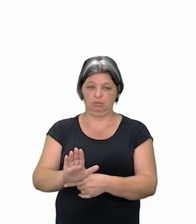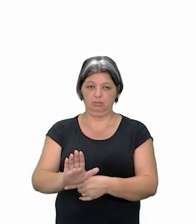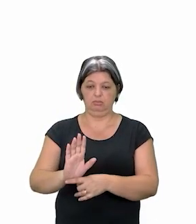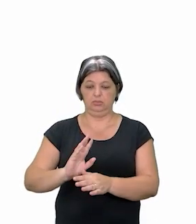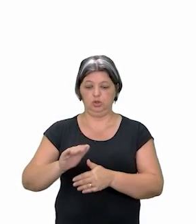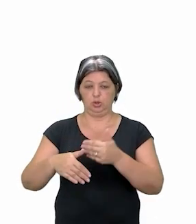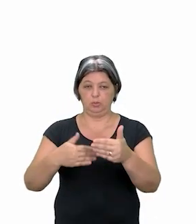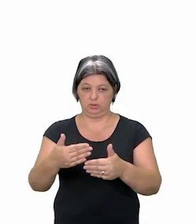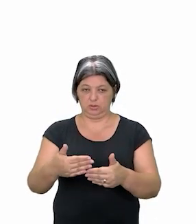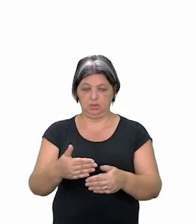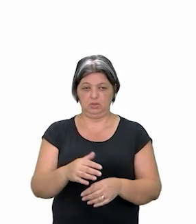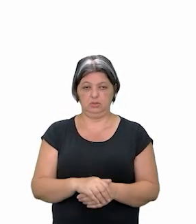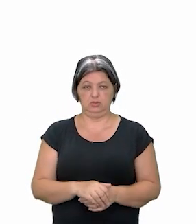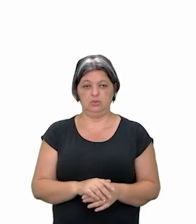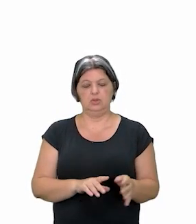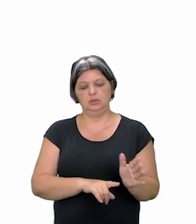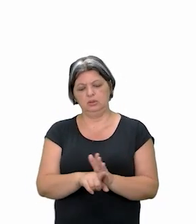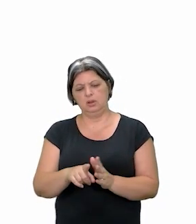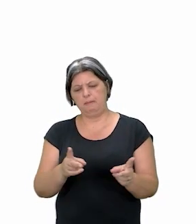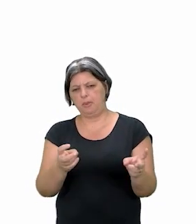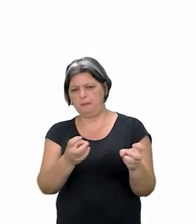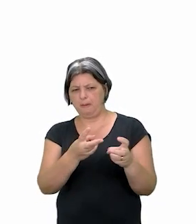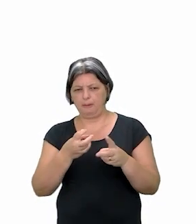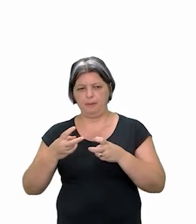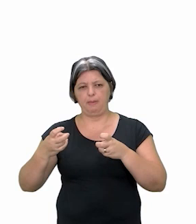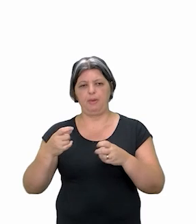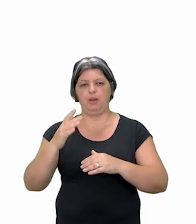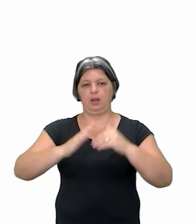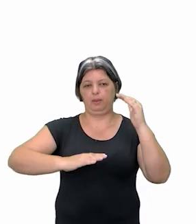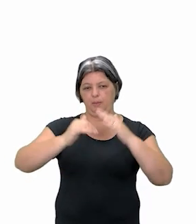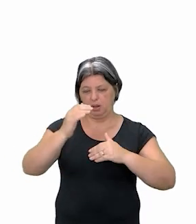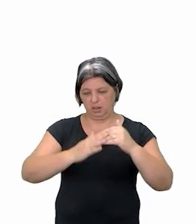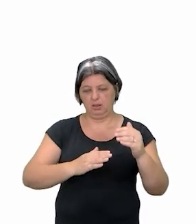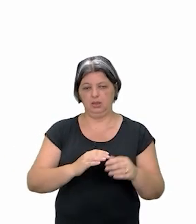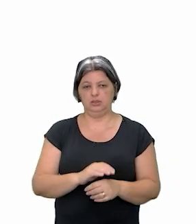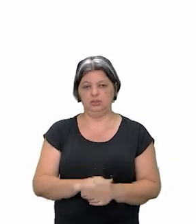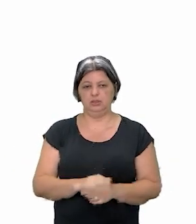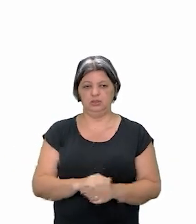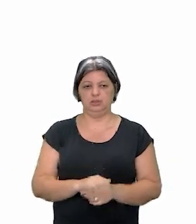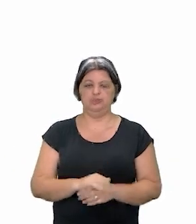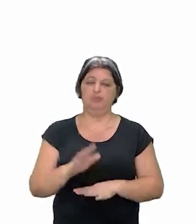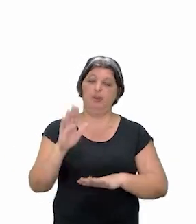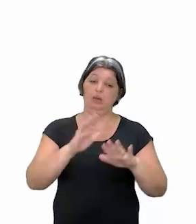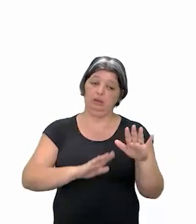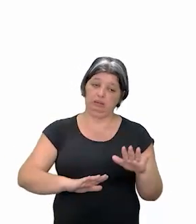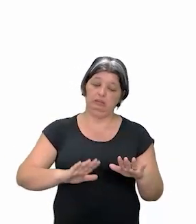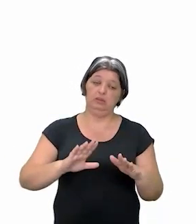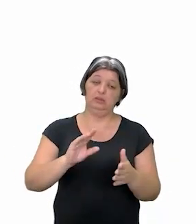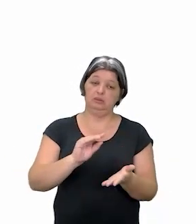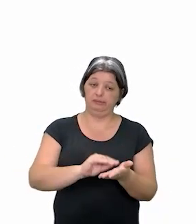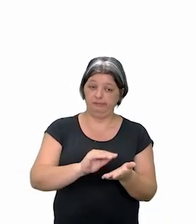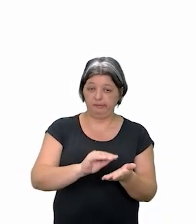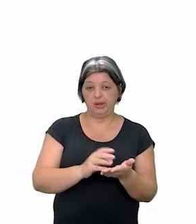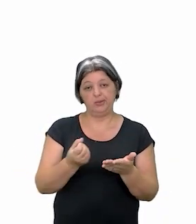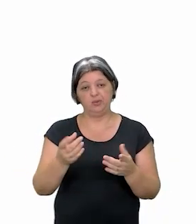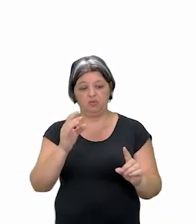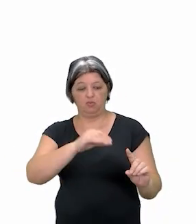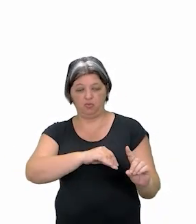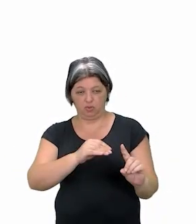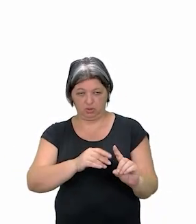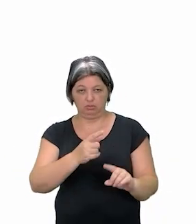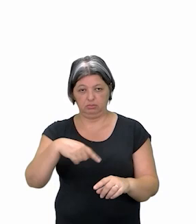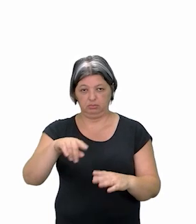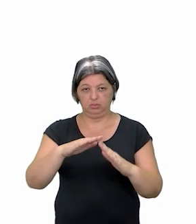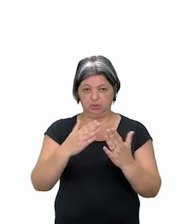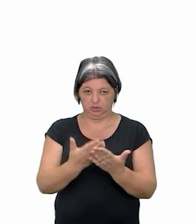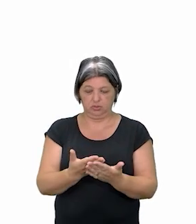nesse processo de identificação de habilidades que possam estar mais fragilizadas aí na escola de vocês. Né,